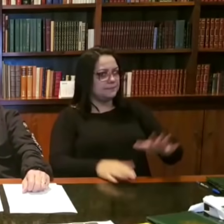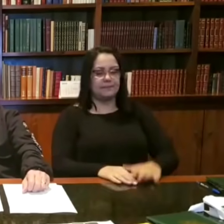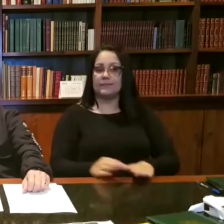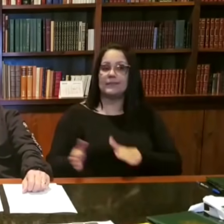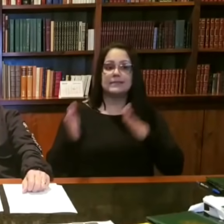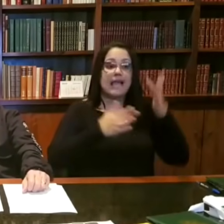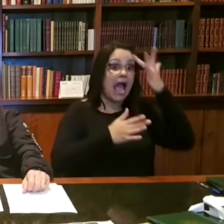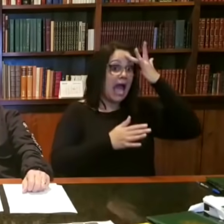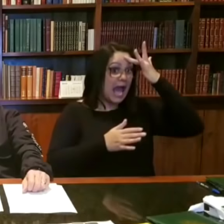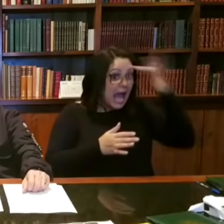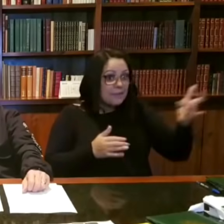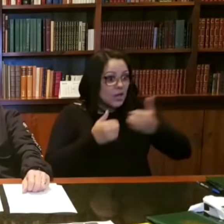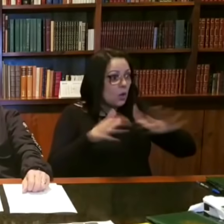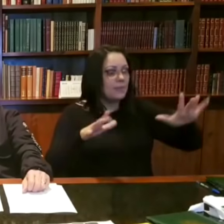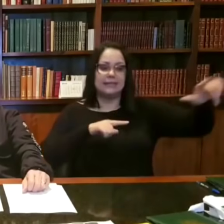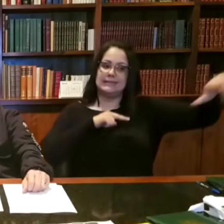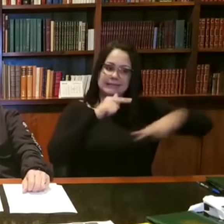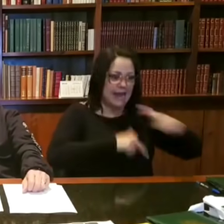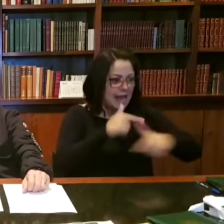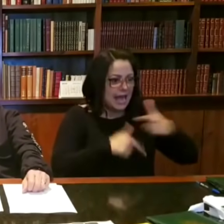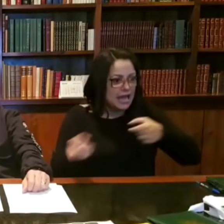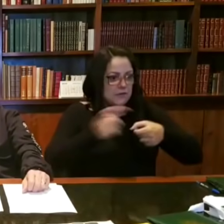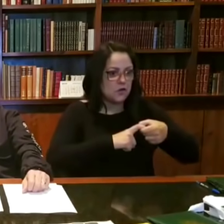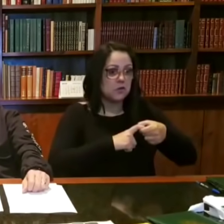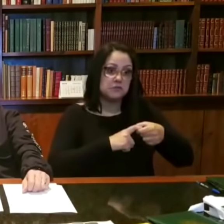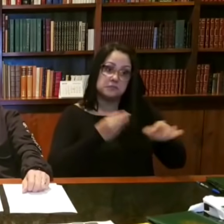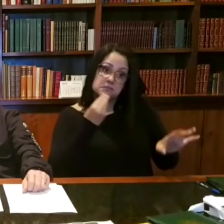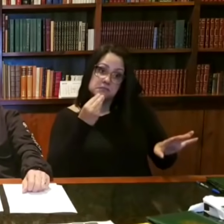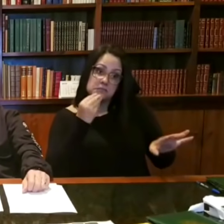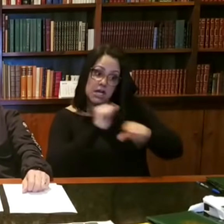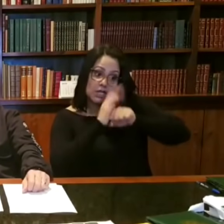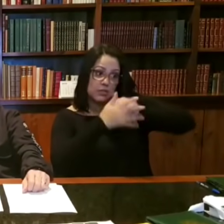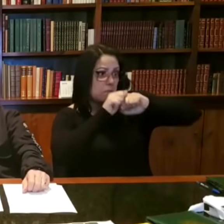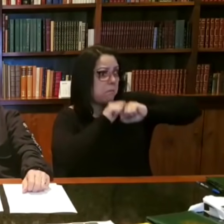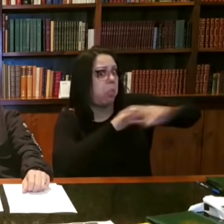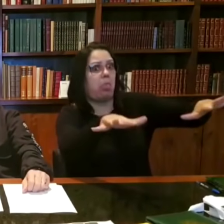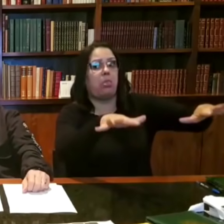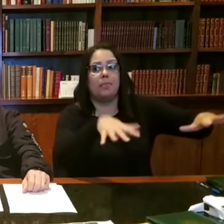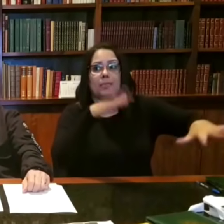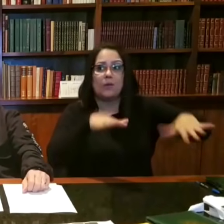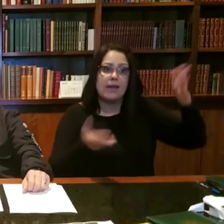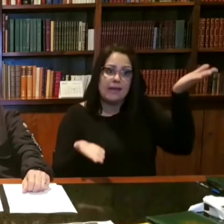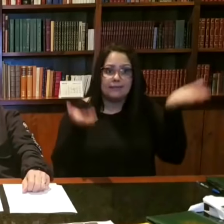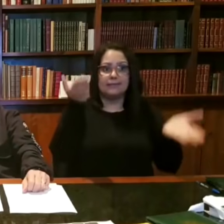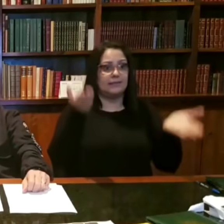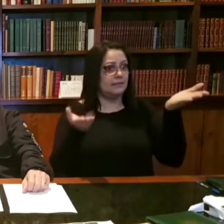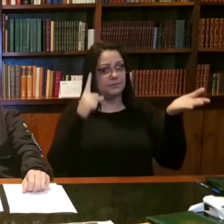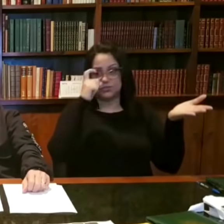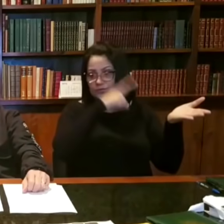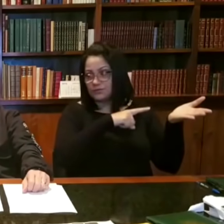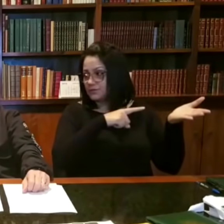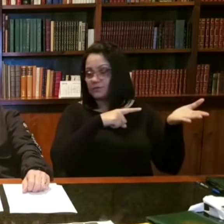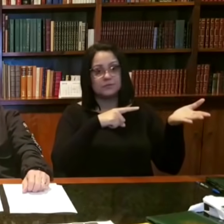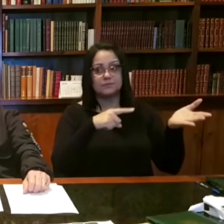limite, se a gente sair amanhã, todo mundo correndo de repente, pode ser que a doença também espalhasse mais rápido. Então, é um equilíbrio difícil. O presidente